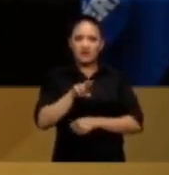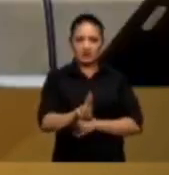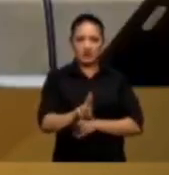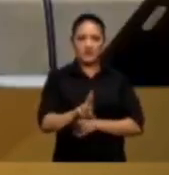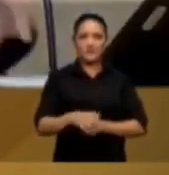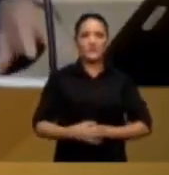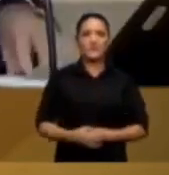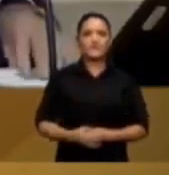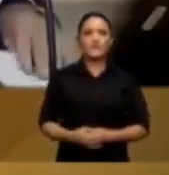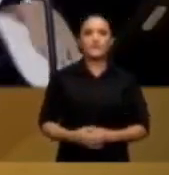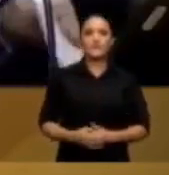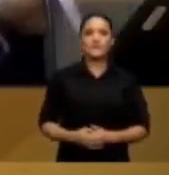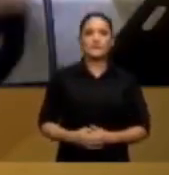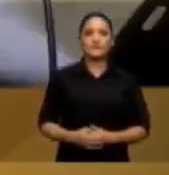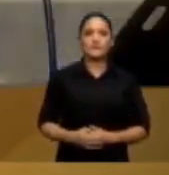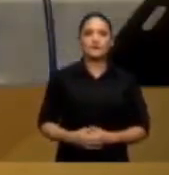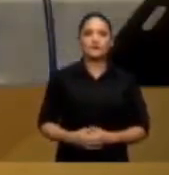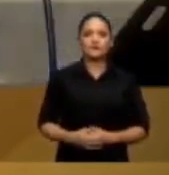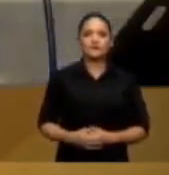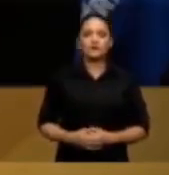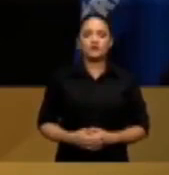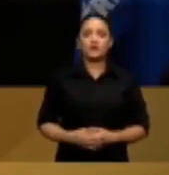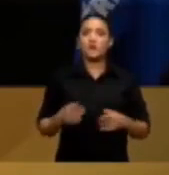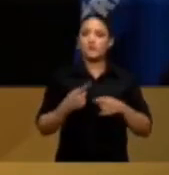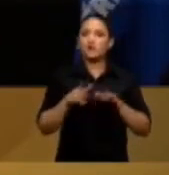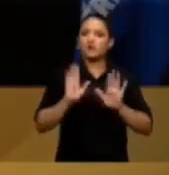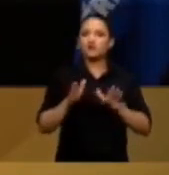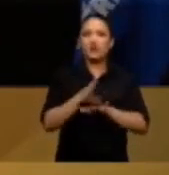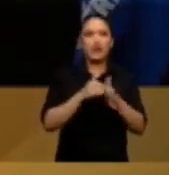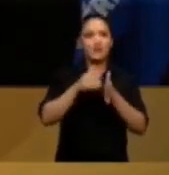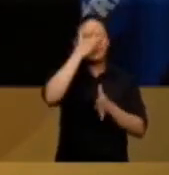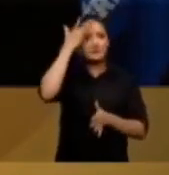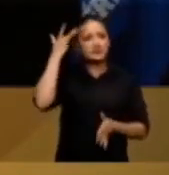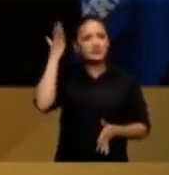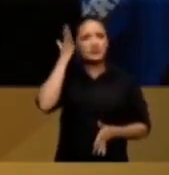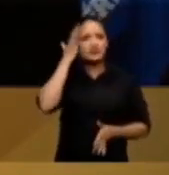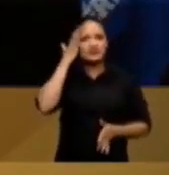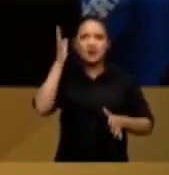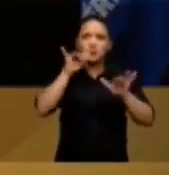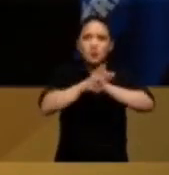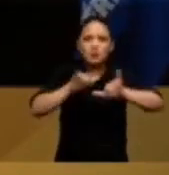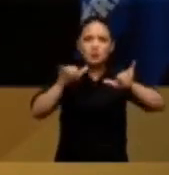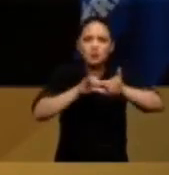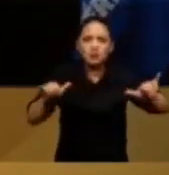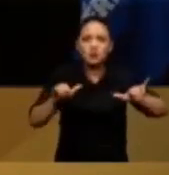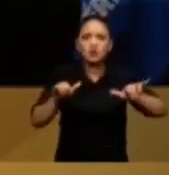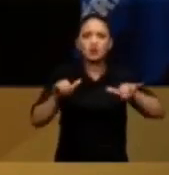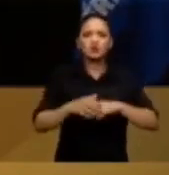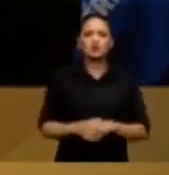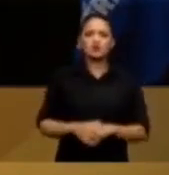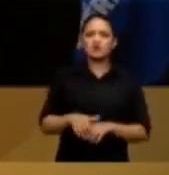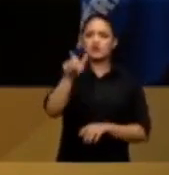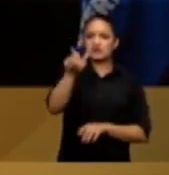tendo em vista ser fato público e notório que pessoa apontada